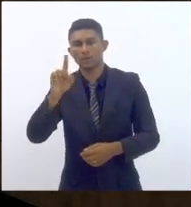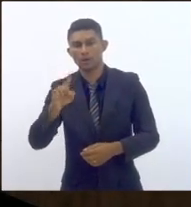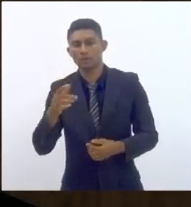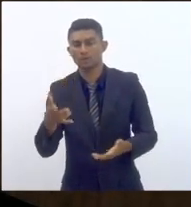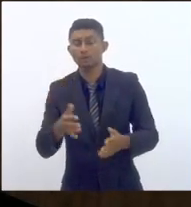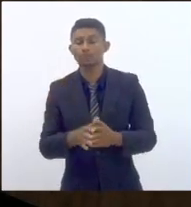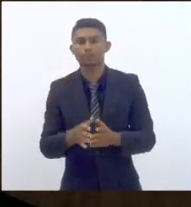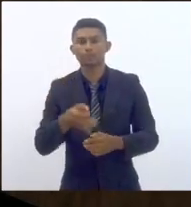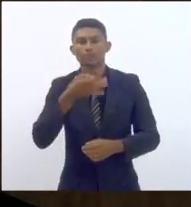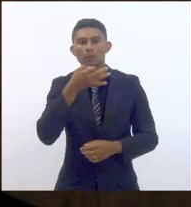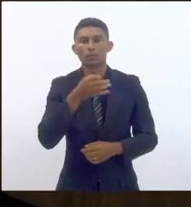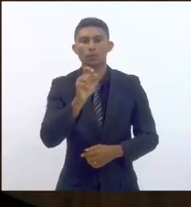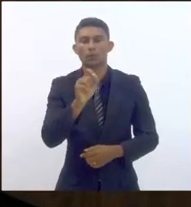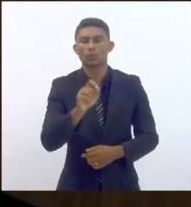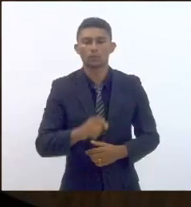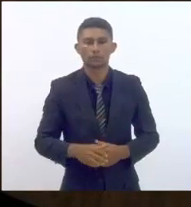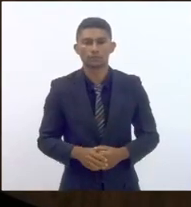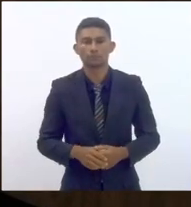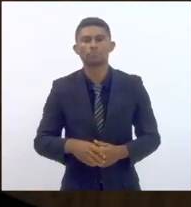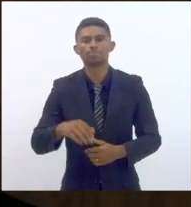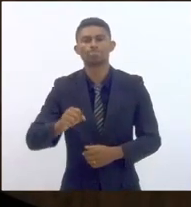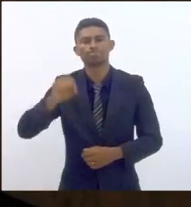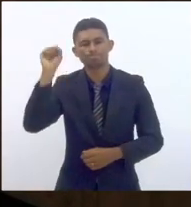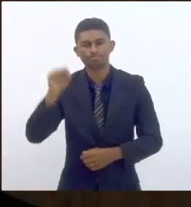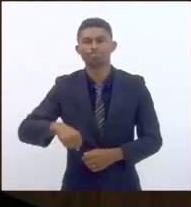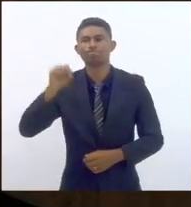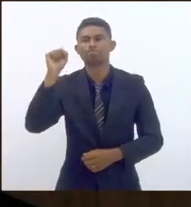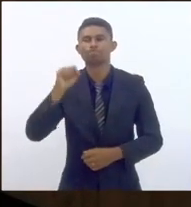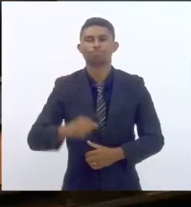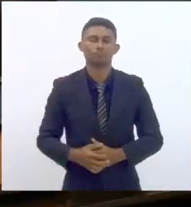o parecer é favorável.